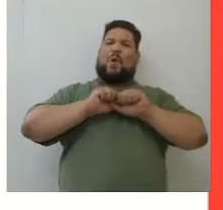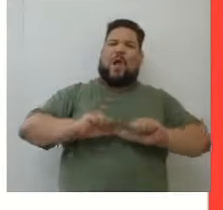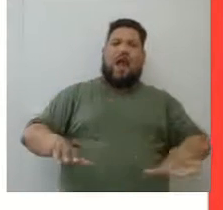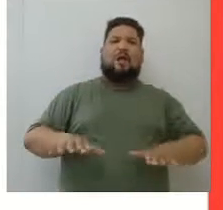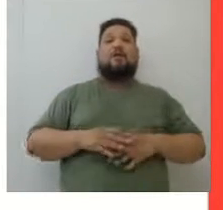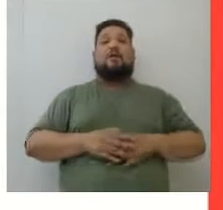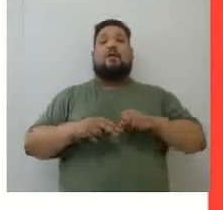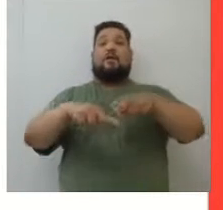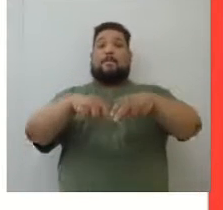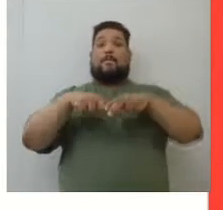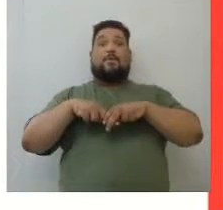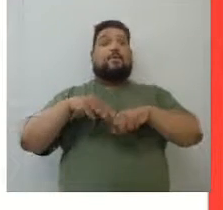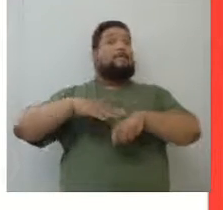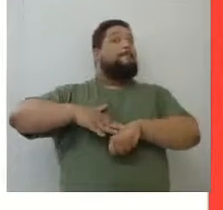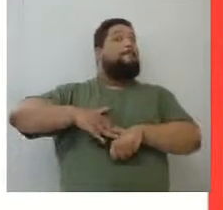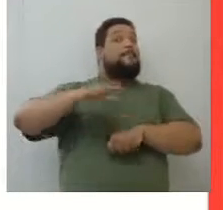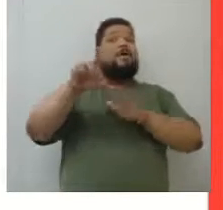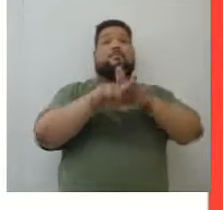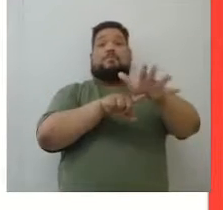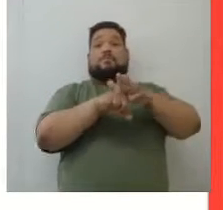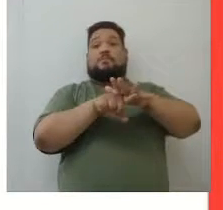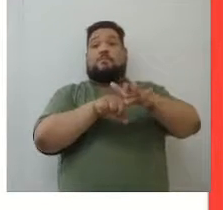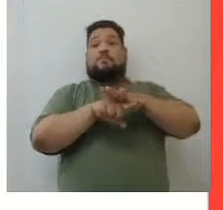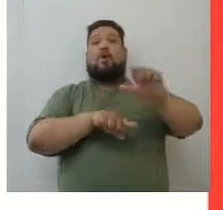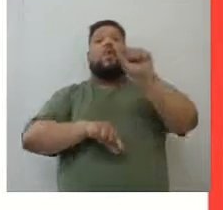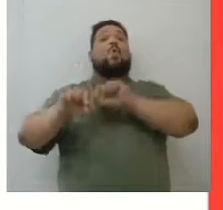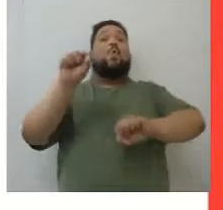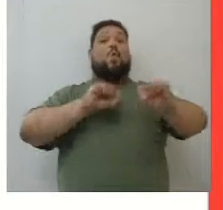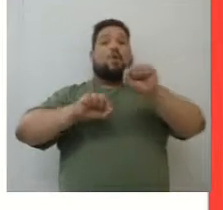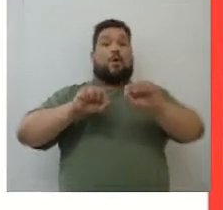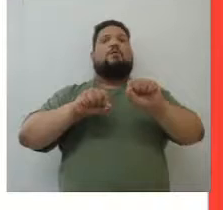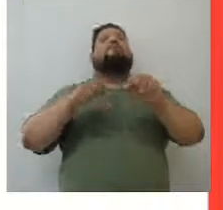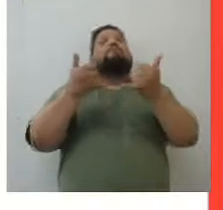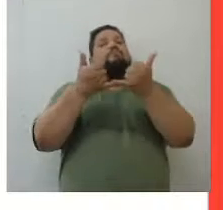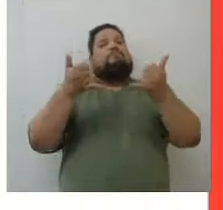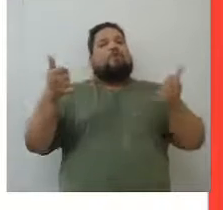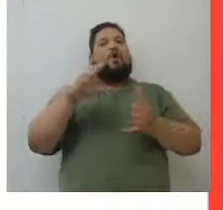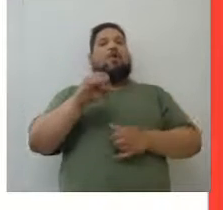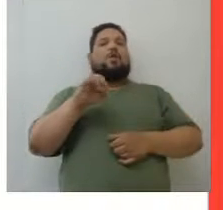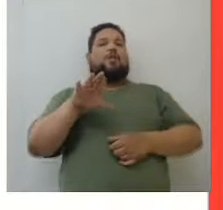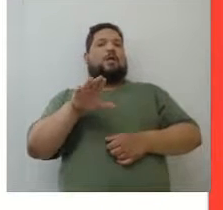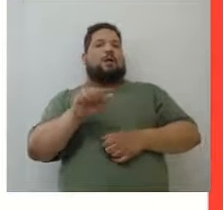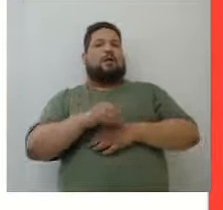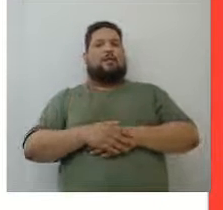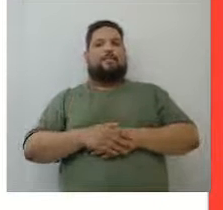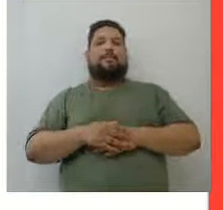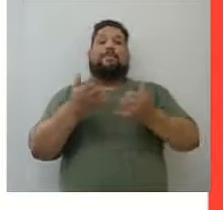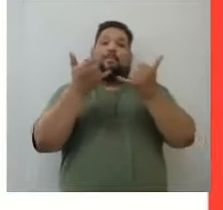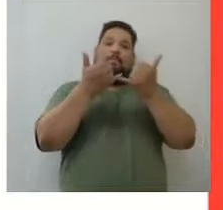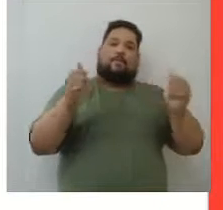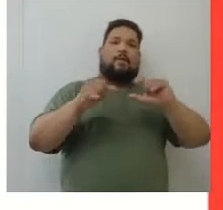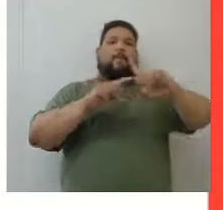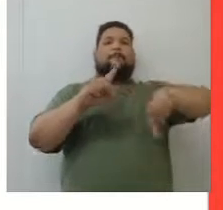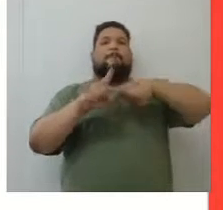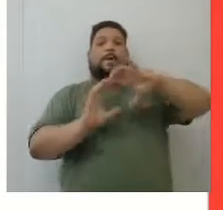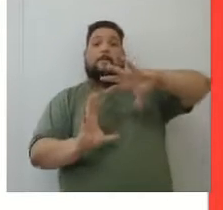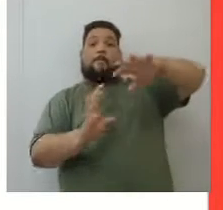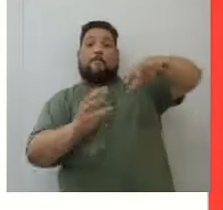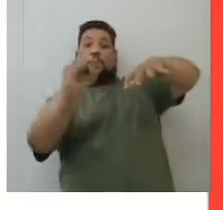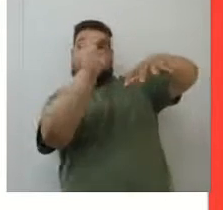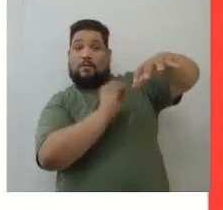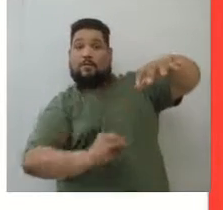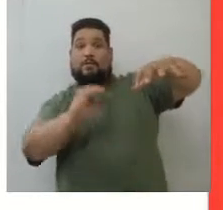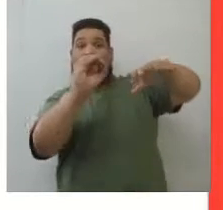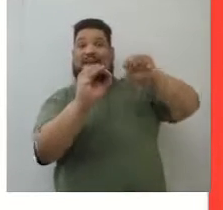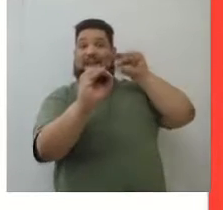O meio mais utilizado para a gente hoje em dia é a fibra óptica. Ok, mas a fibra óptica e o satélite, eles funcionam